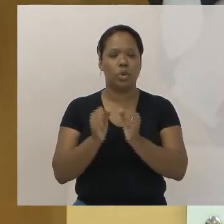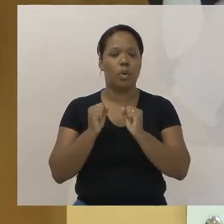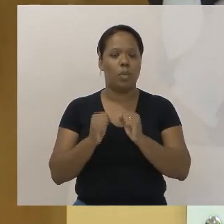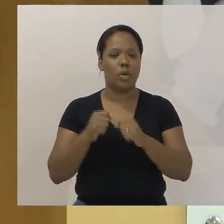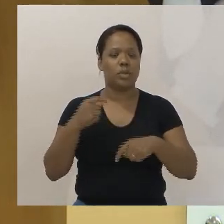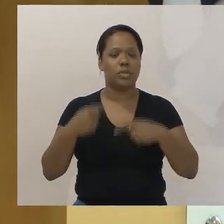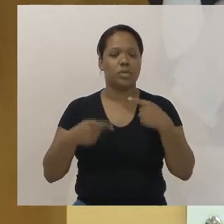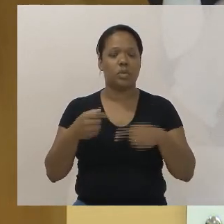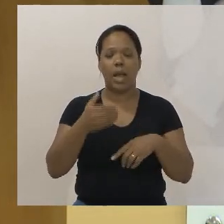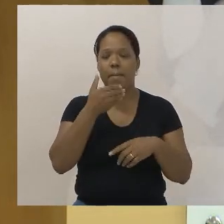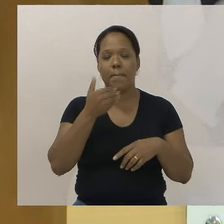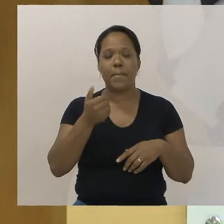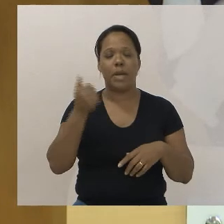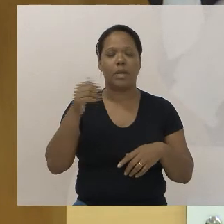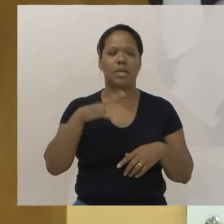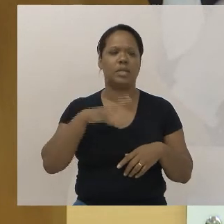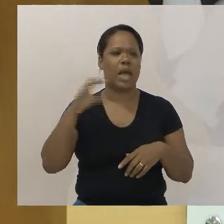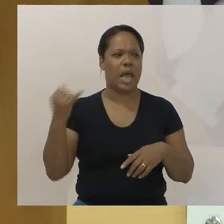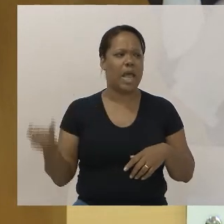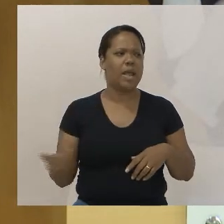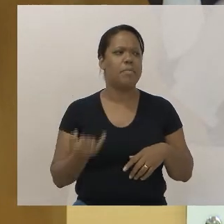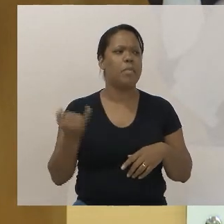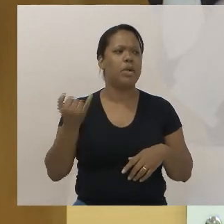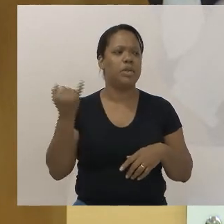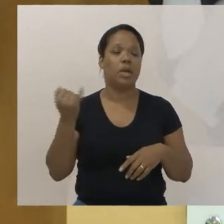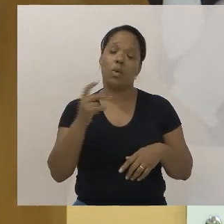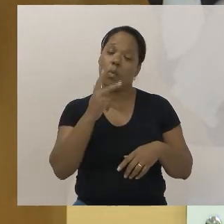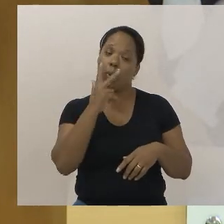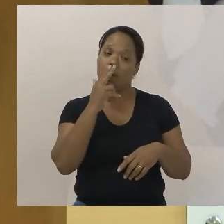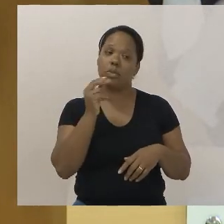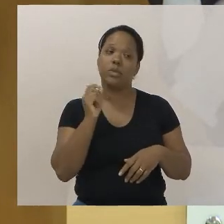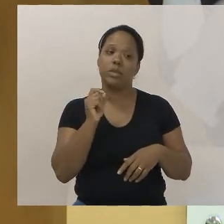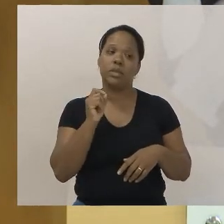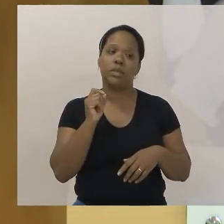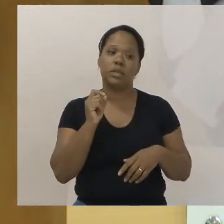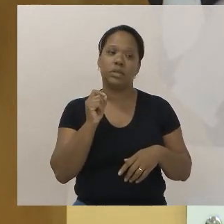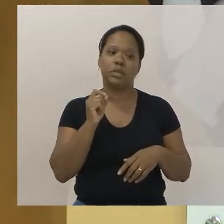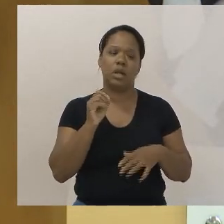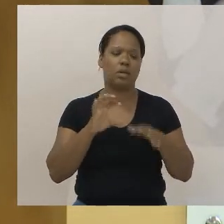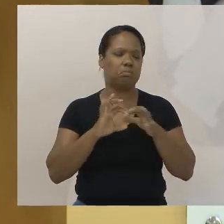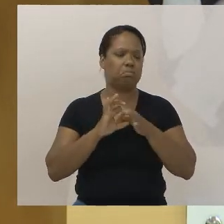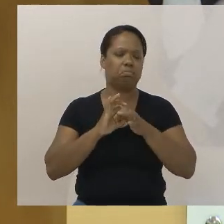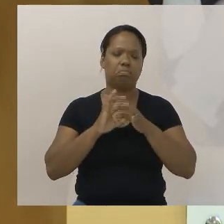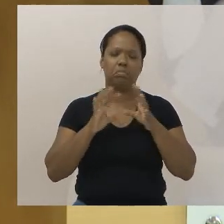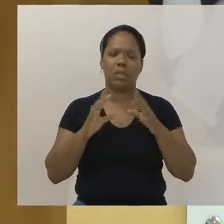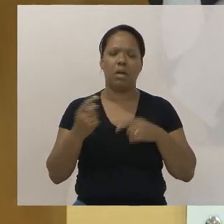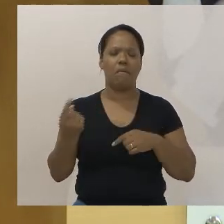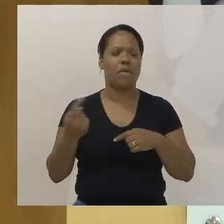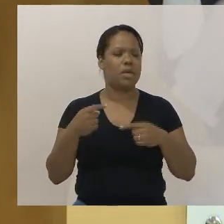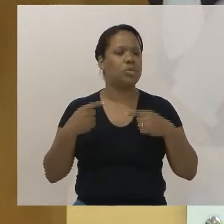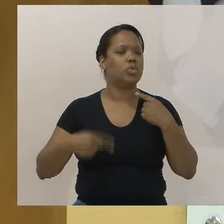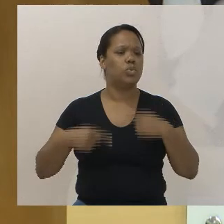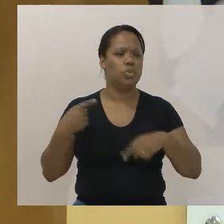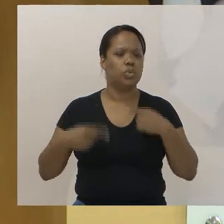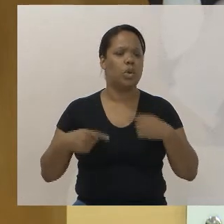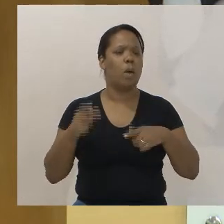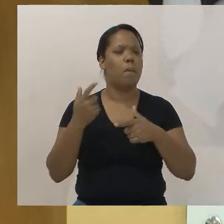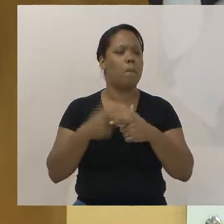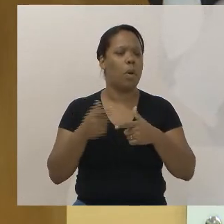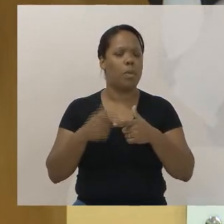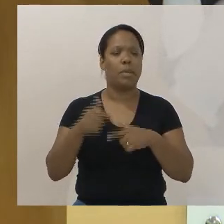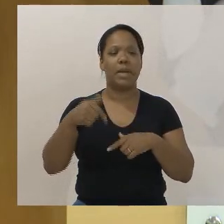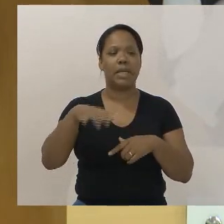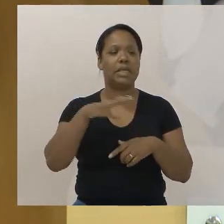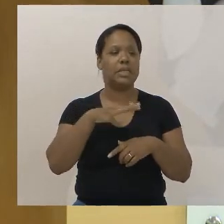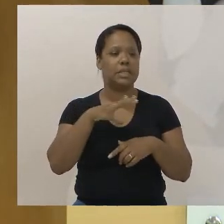discutir melhorias para a nossa cidade é muito importante eu acho que é a gente tá toda a disposição para discutir os problemas da nossa